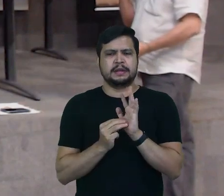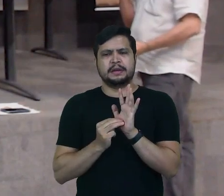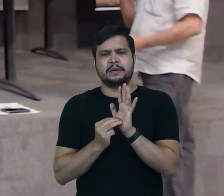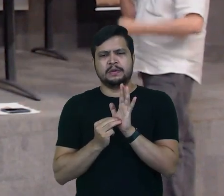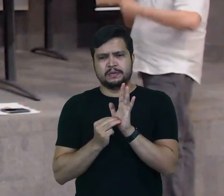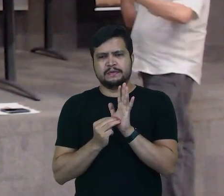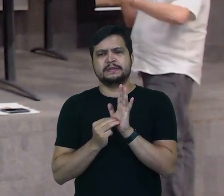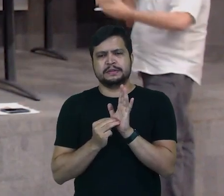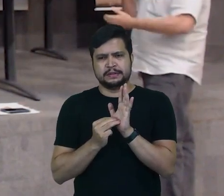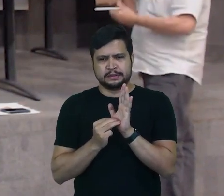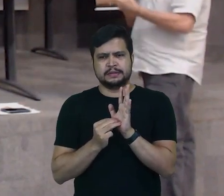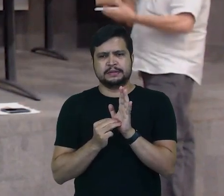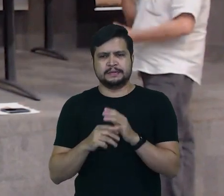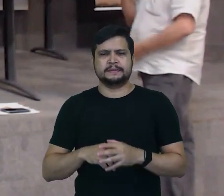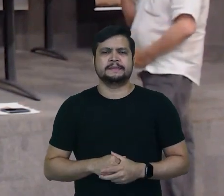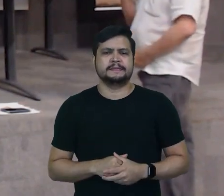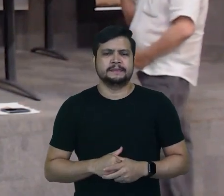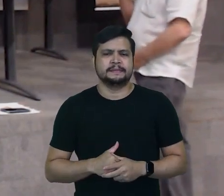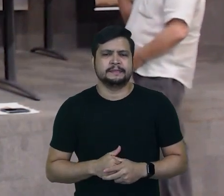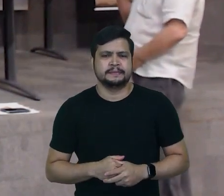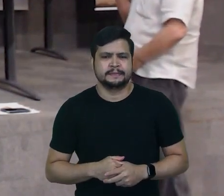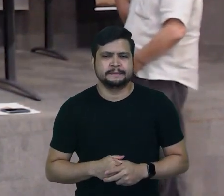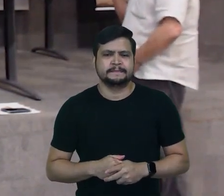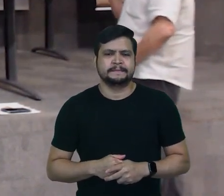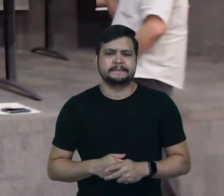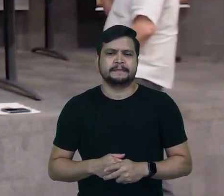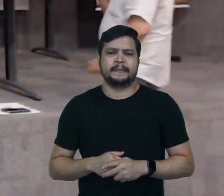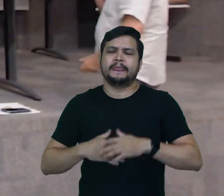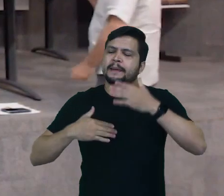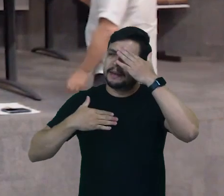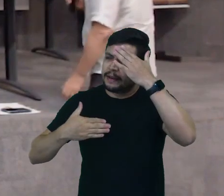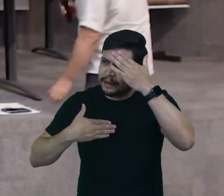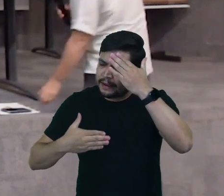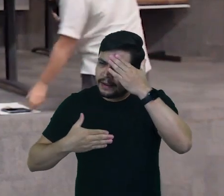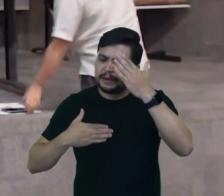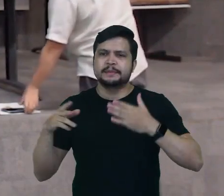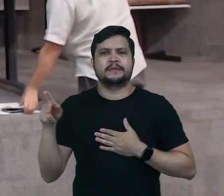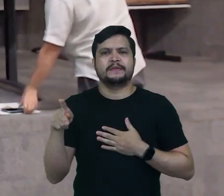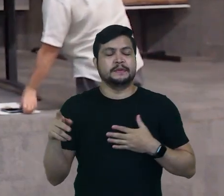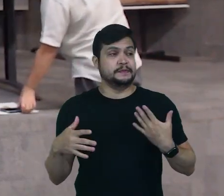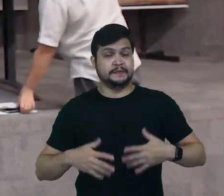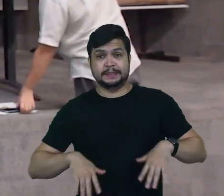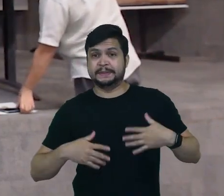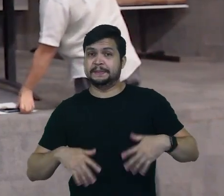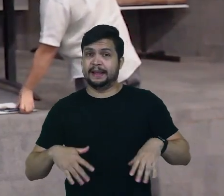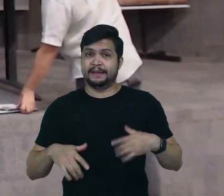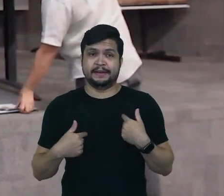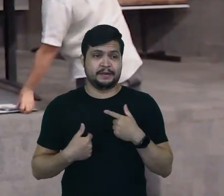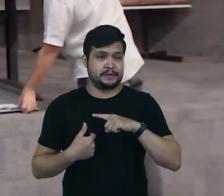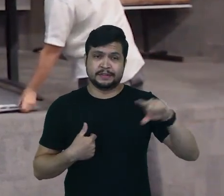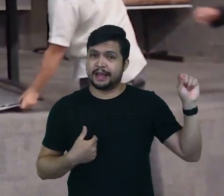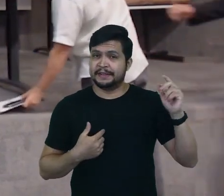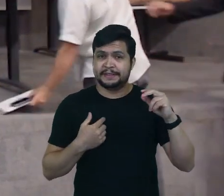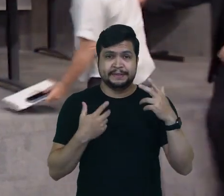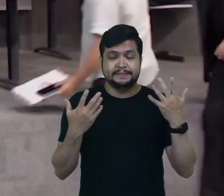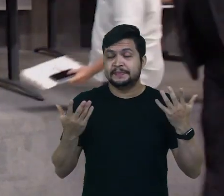a técnica, mas como toda a outra. Os parabéns, foi muito bom. Obrigada, professor. Muito obrigada. Ixi, Maria, eu